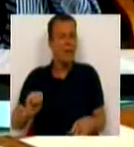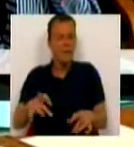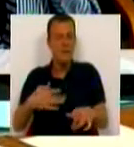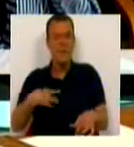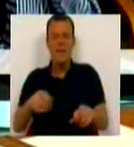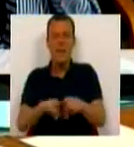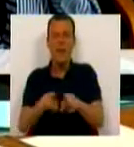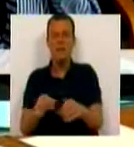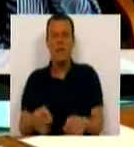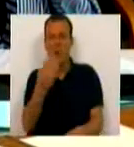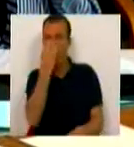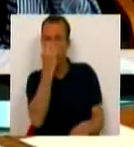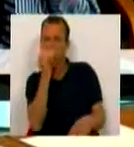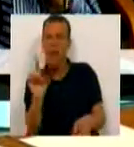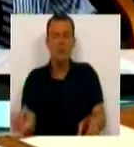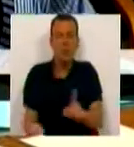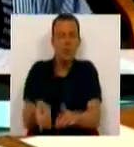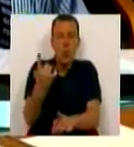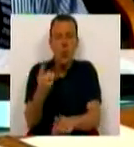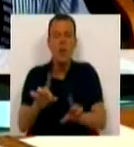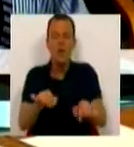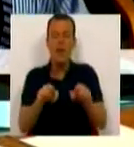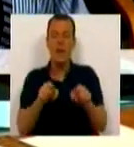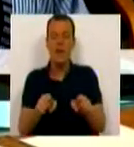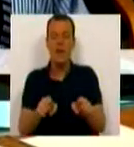nenhum favor, está a cumprir aquilo que era